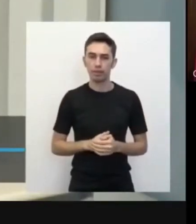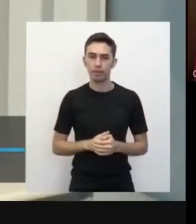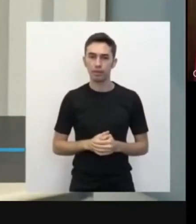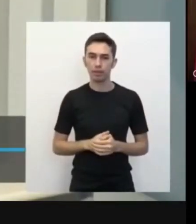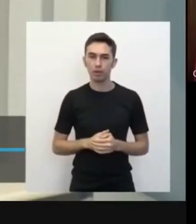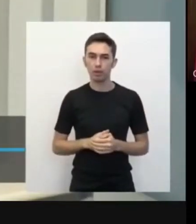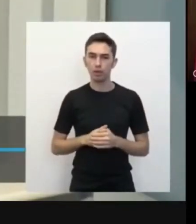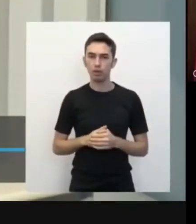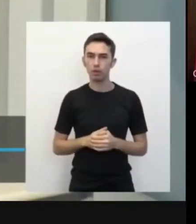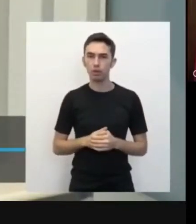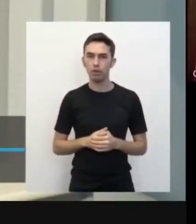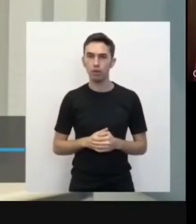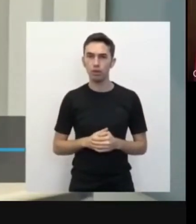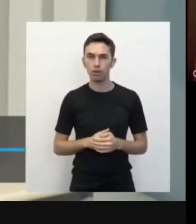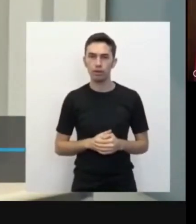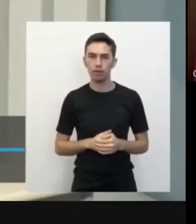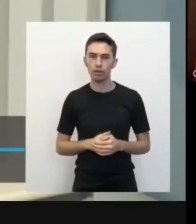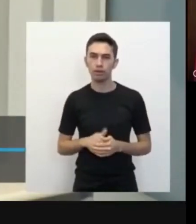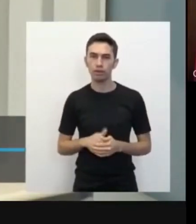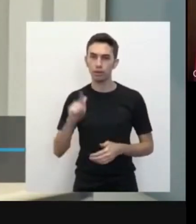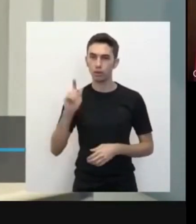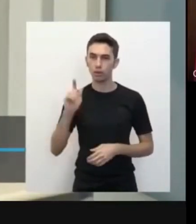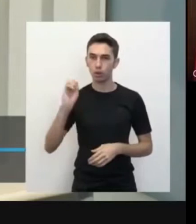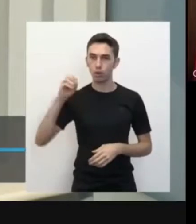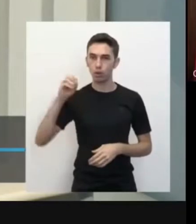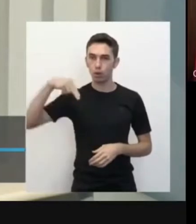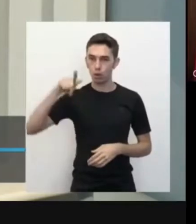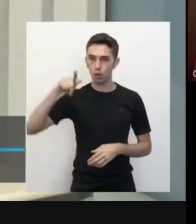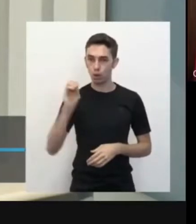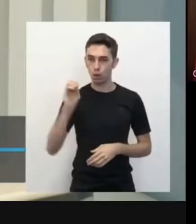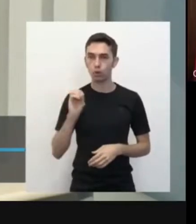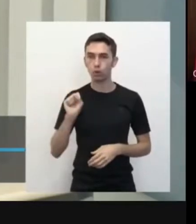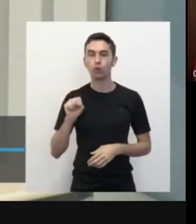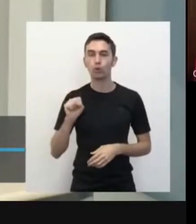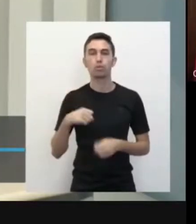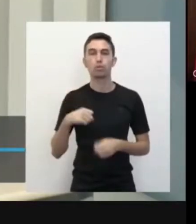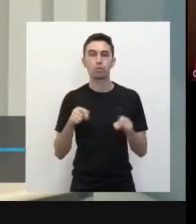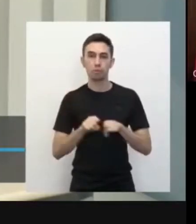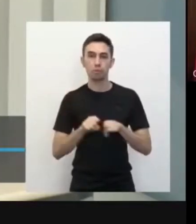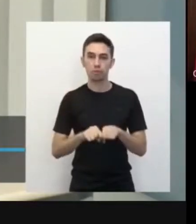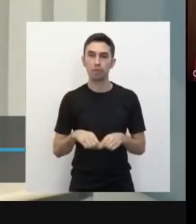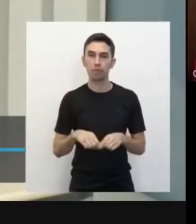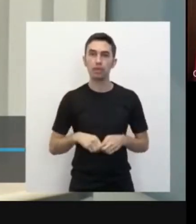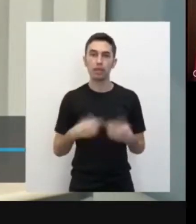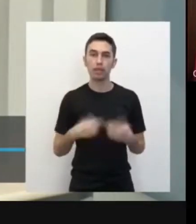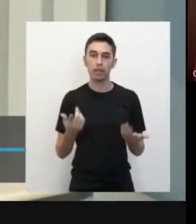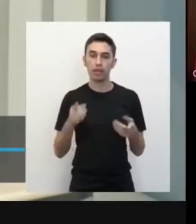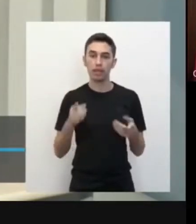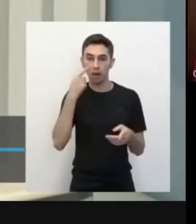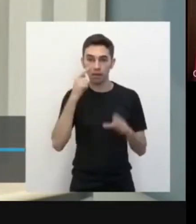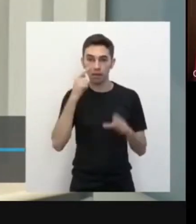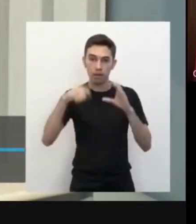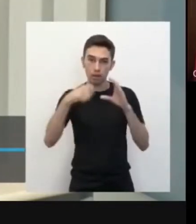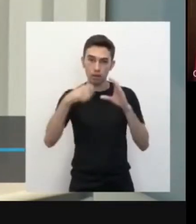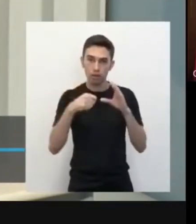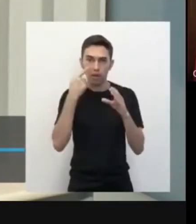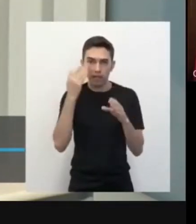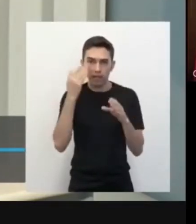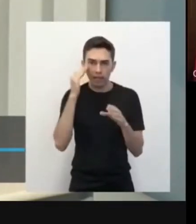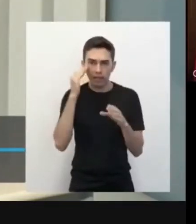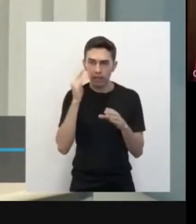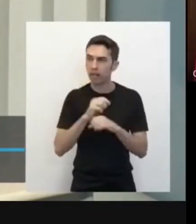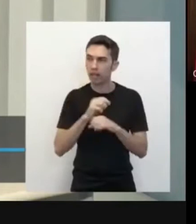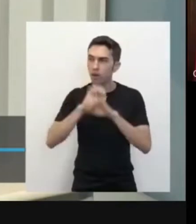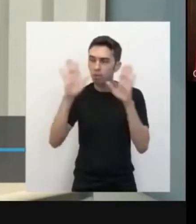gongos, enfim. E eu trouxe para a gente um vídeo, um pequeno vídeo, para a gente ver e escutar como são os instrumentos de